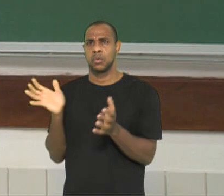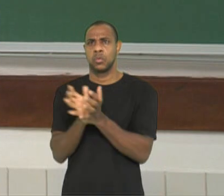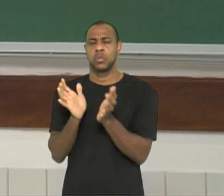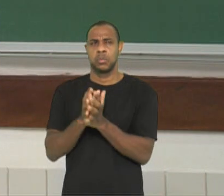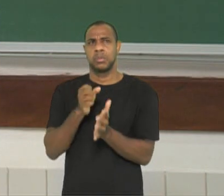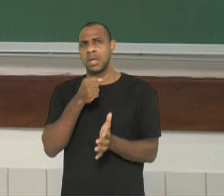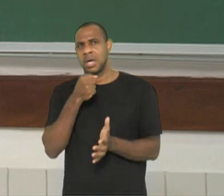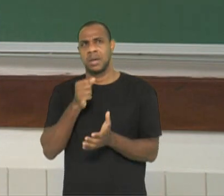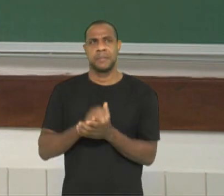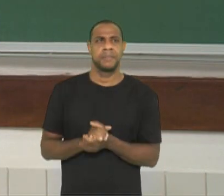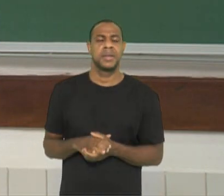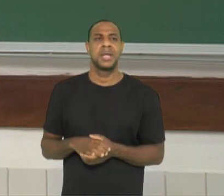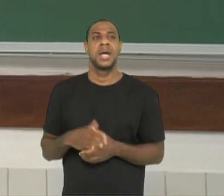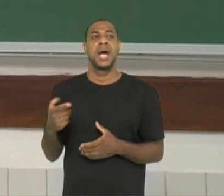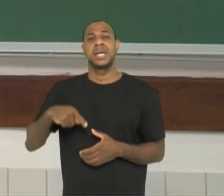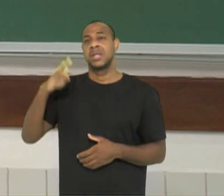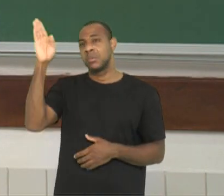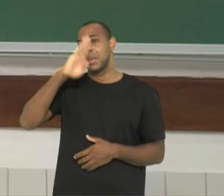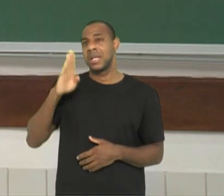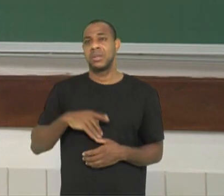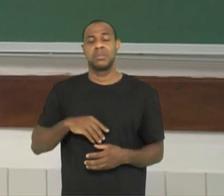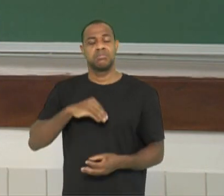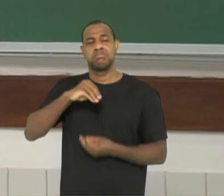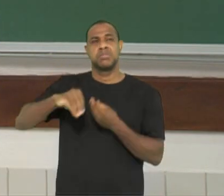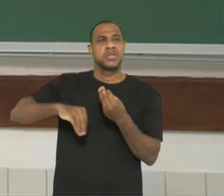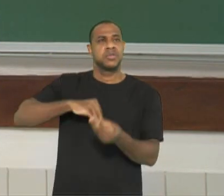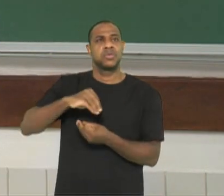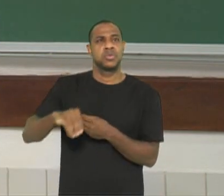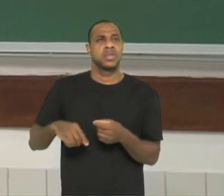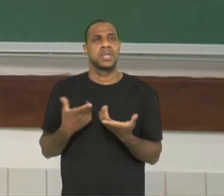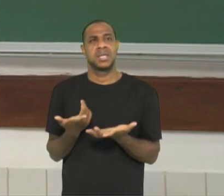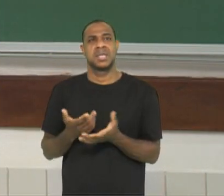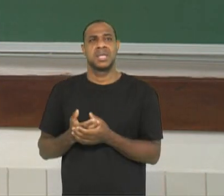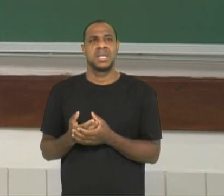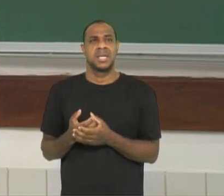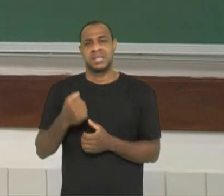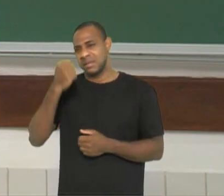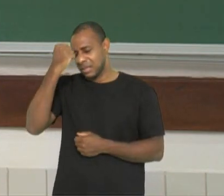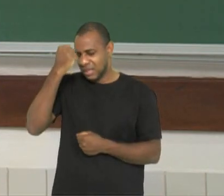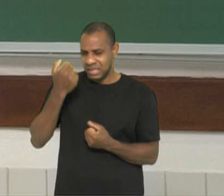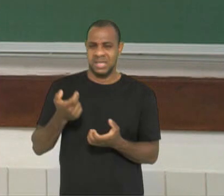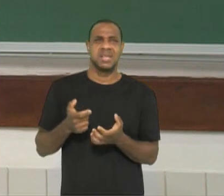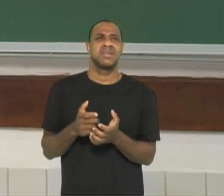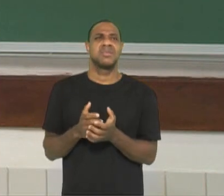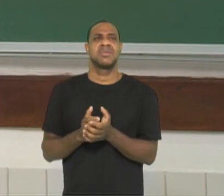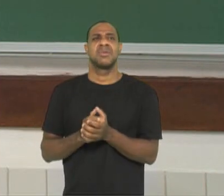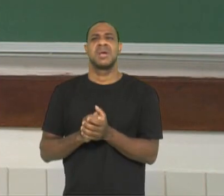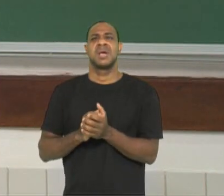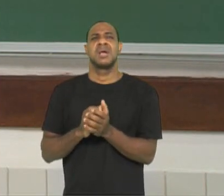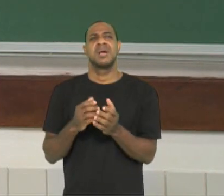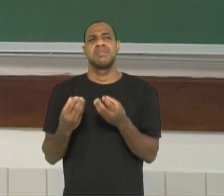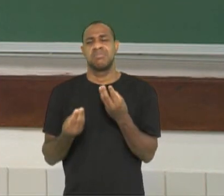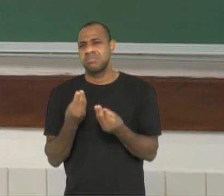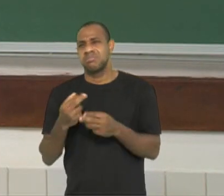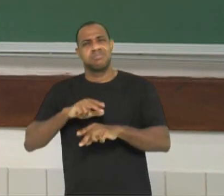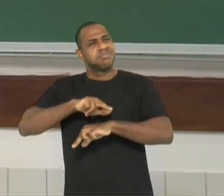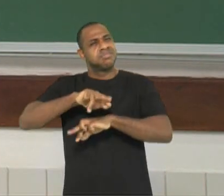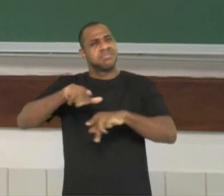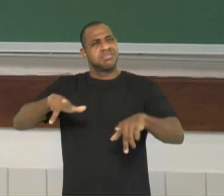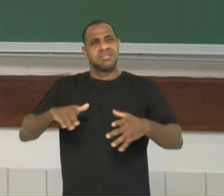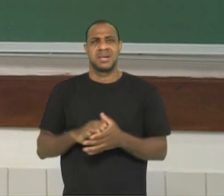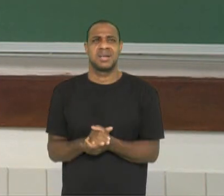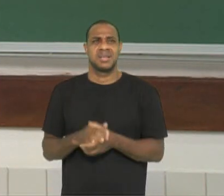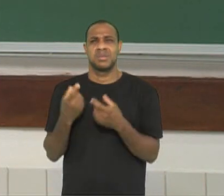gospel, é a mistura do blues, é a mistura do country. Tudo isso é misturado, feito uma